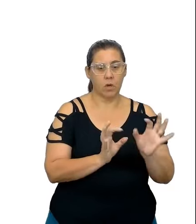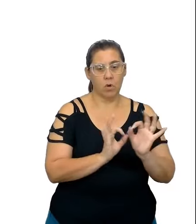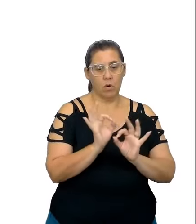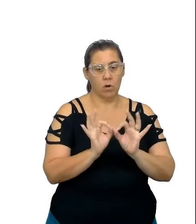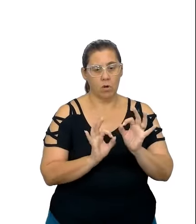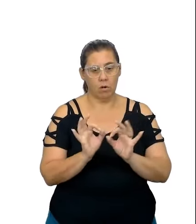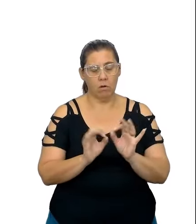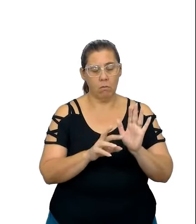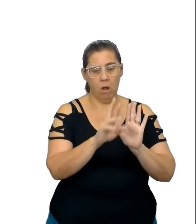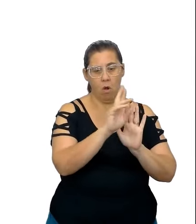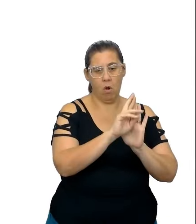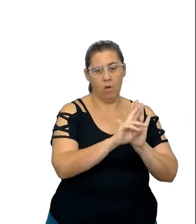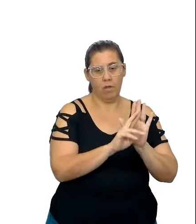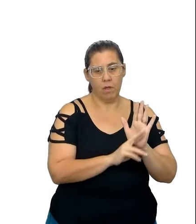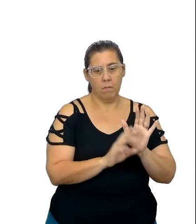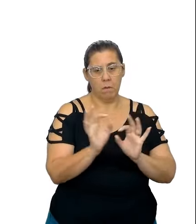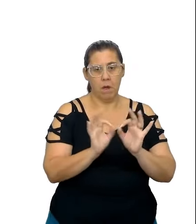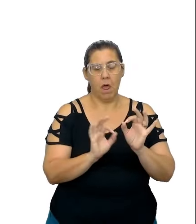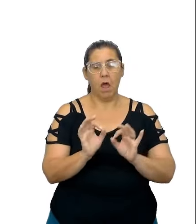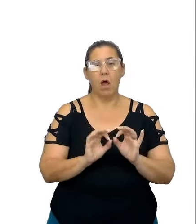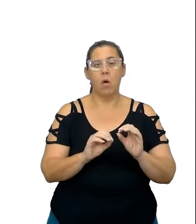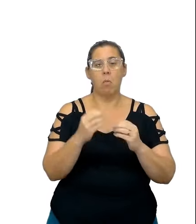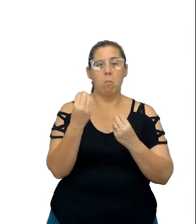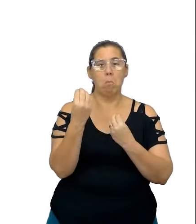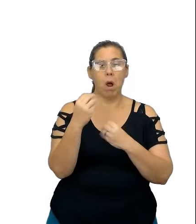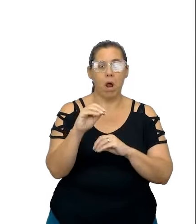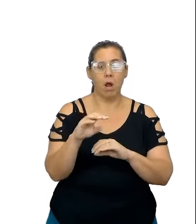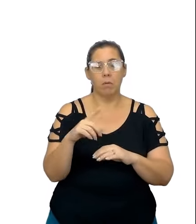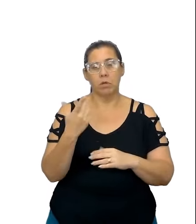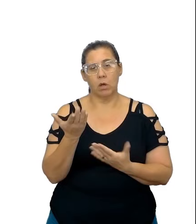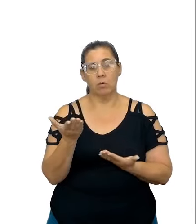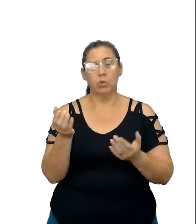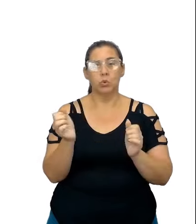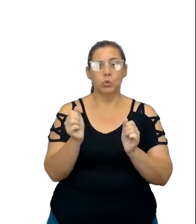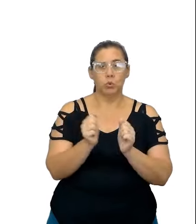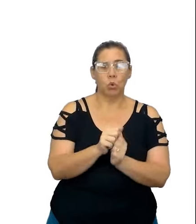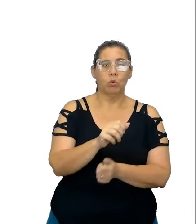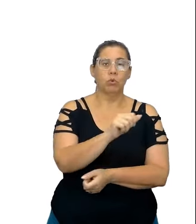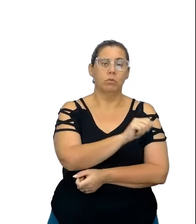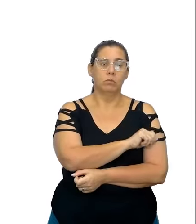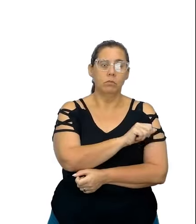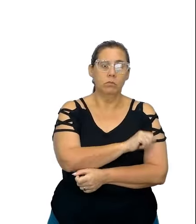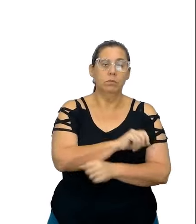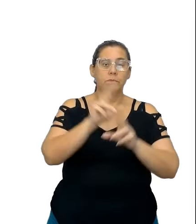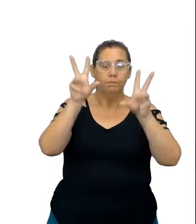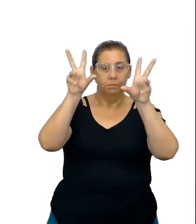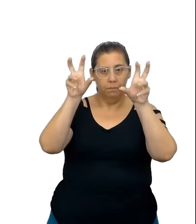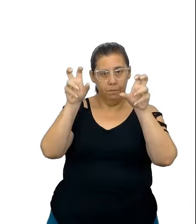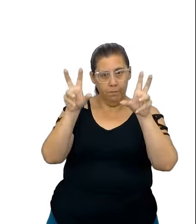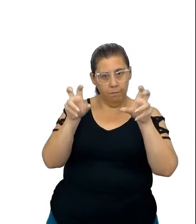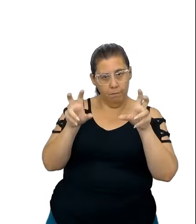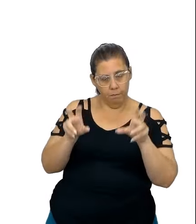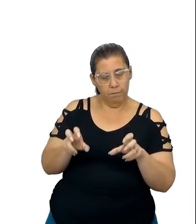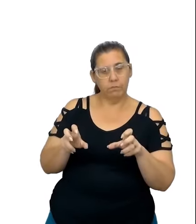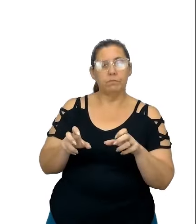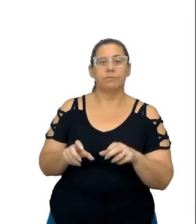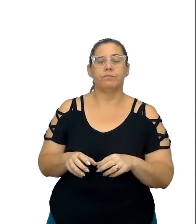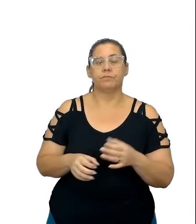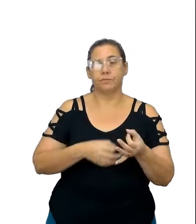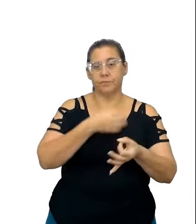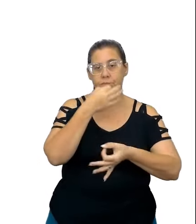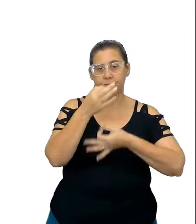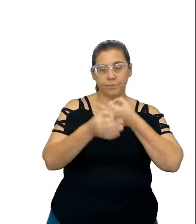Organizar o roteiro para a produção do meme. Então, definir juntamente com os estudantes temáticas que suscitem